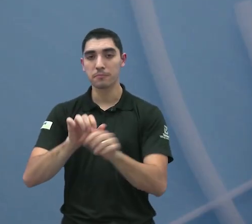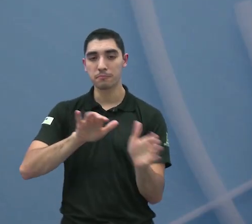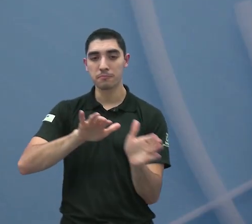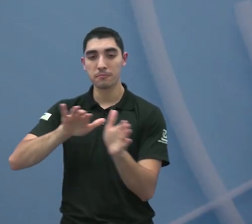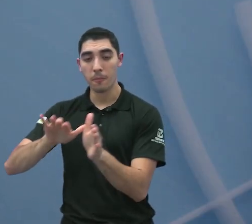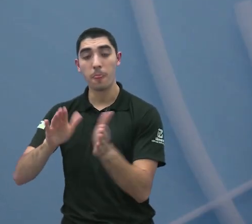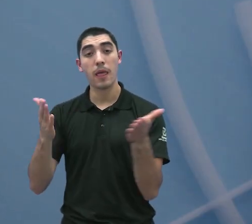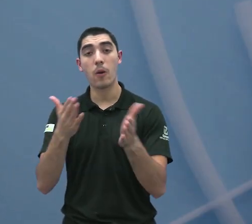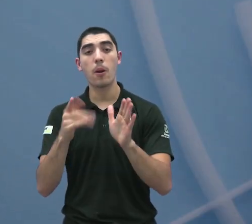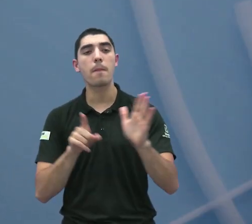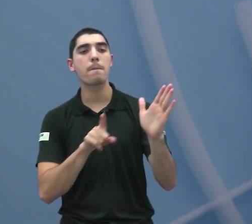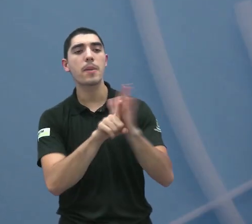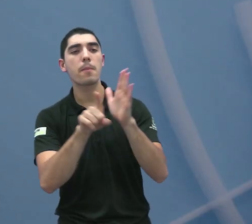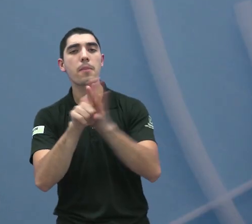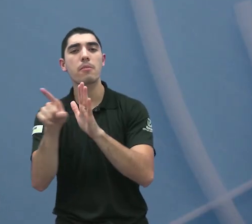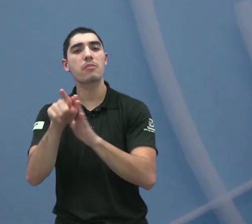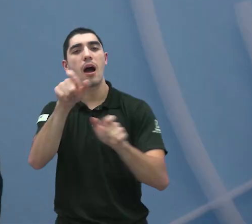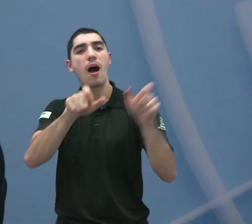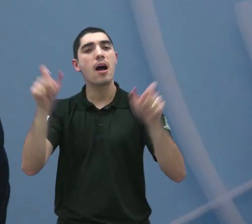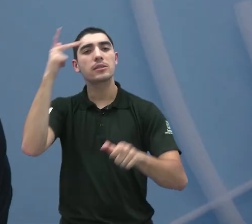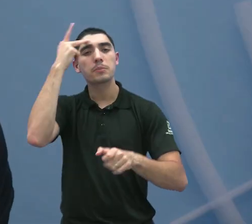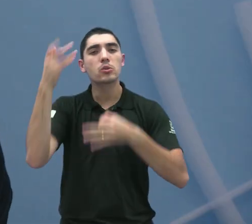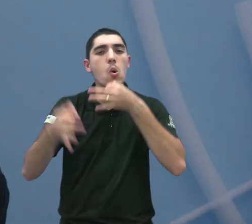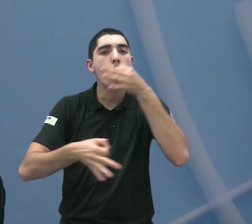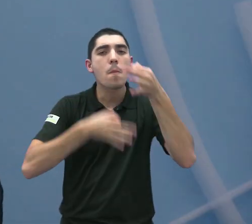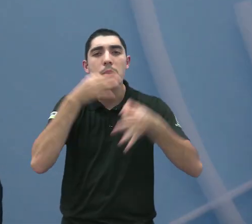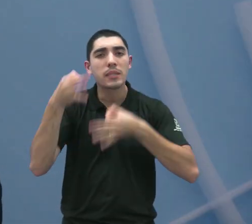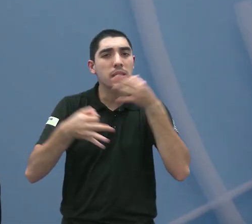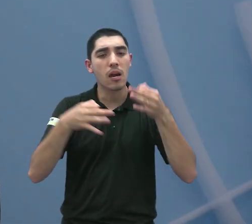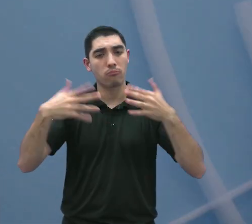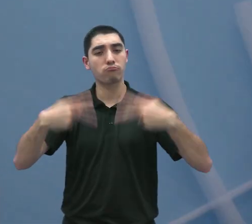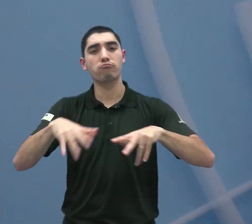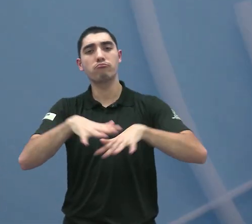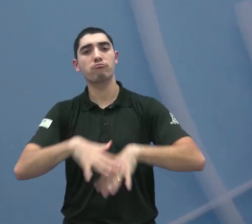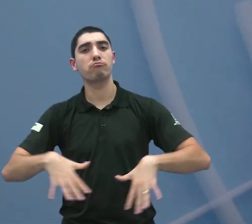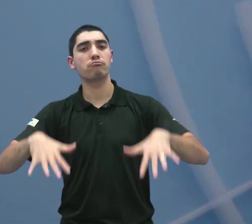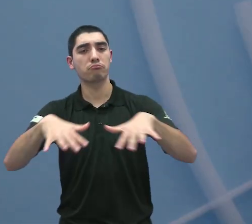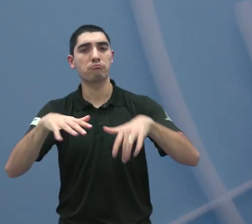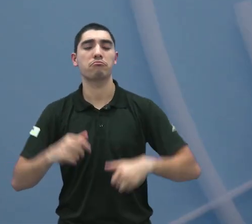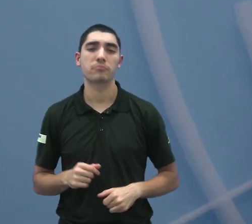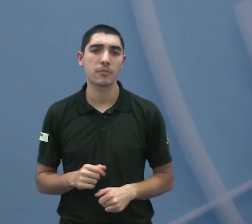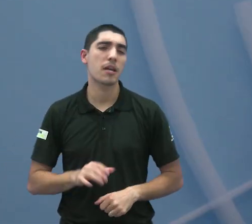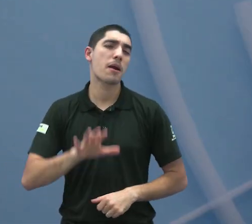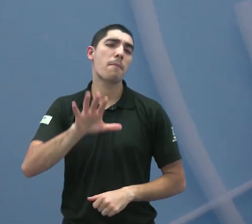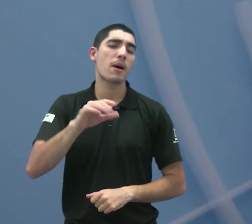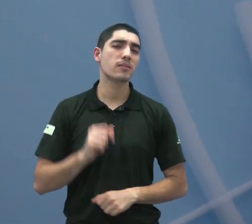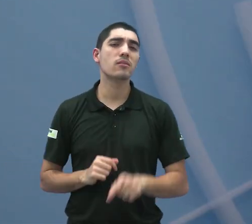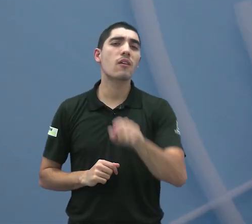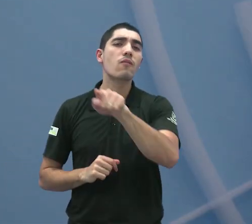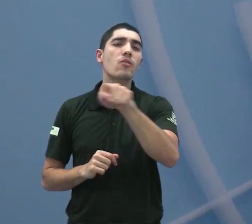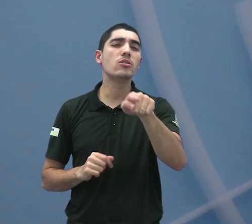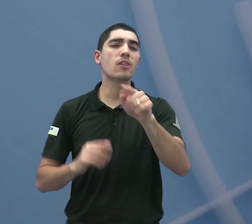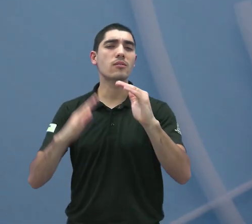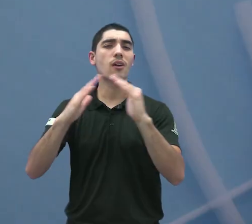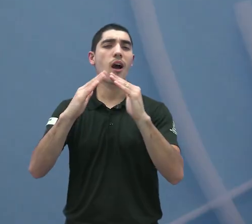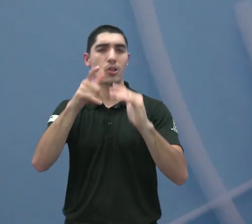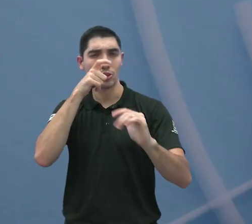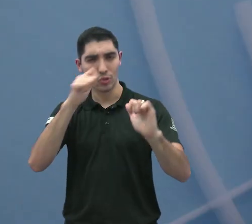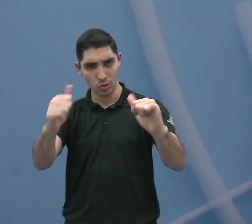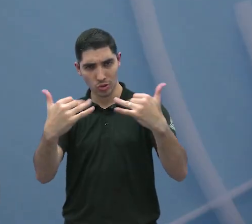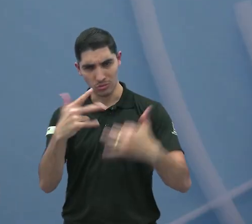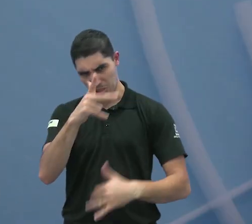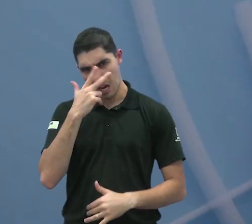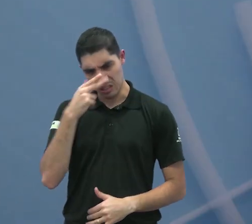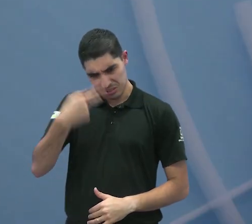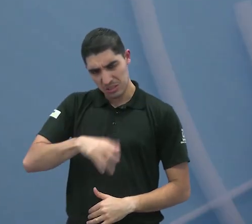para ouvir o que as pessoas pensam na cidade, para ouvir o que a cidade pensa. Mas antes eu quero saber o seguinte, você aí em casa, acha que o Brasil